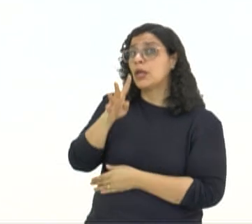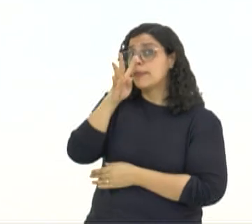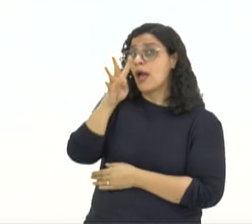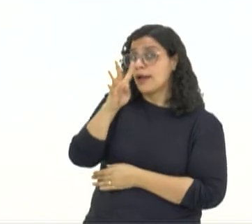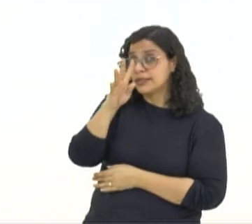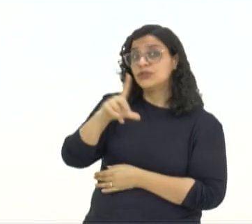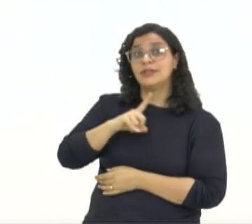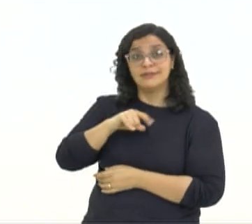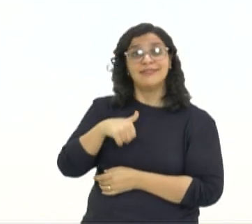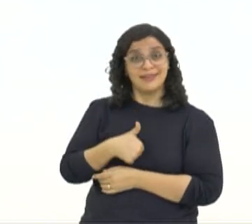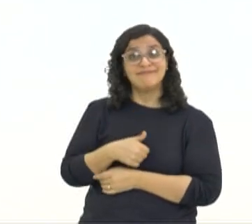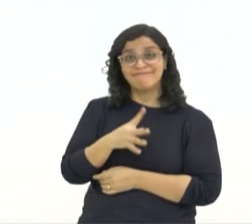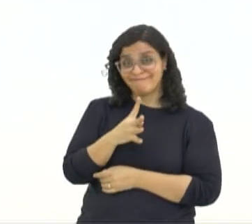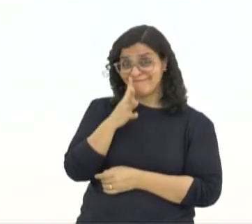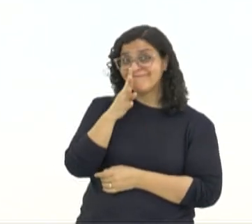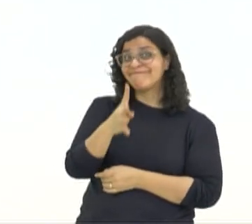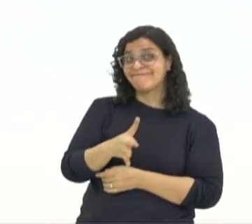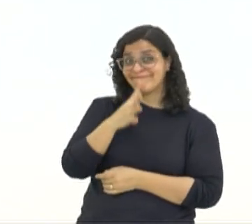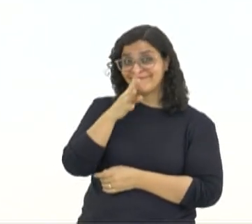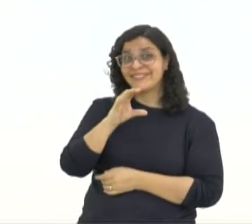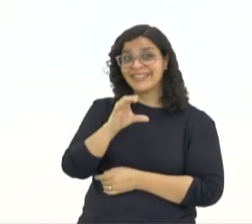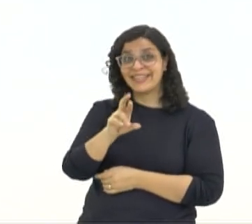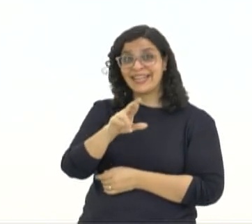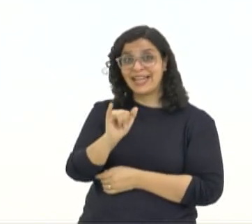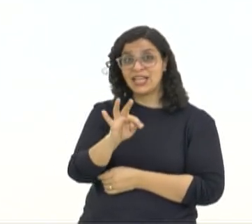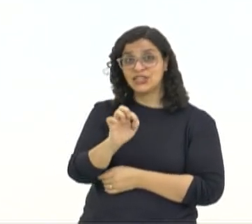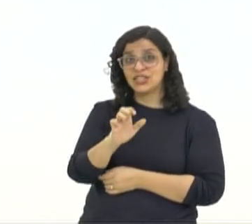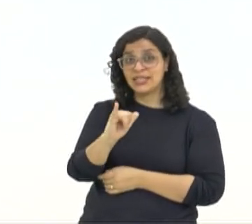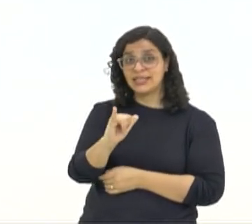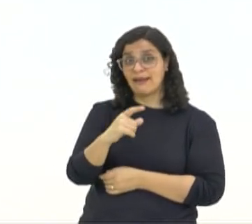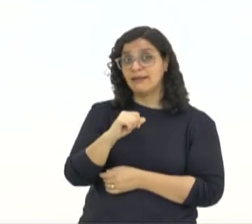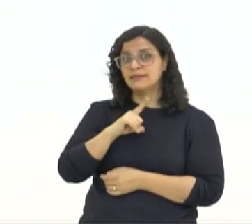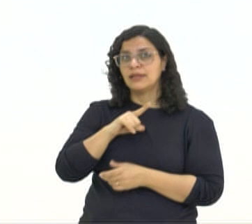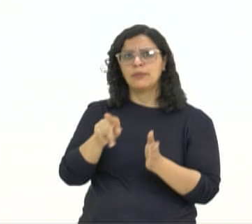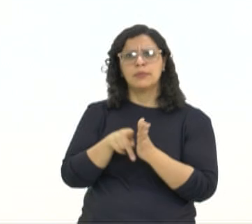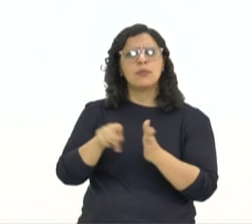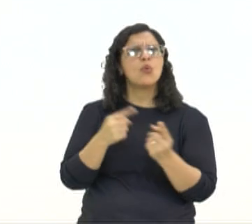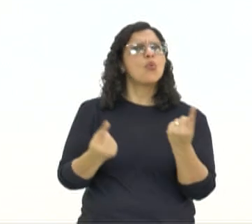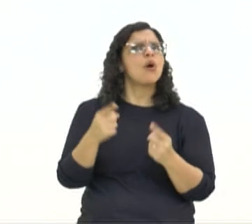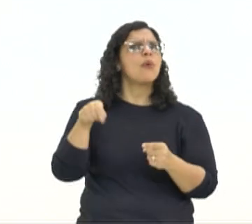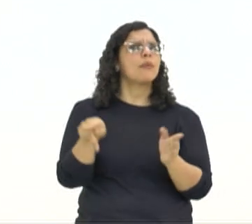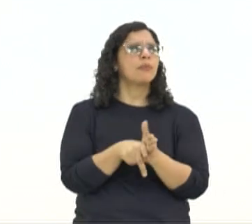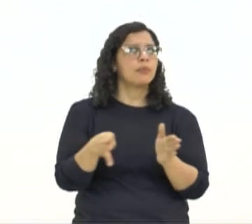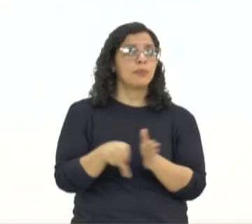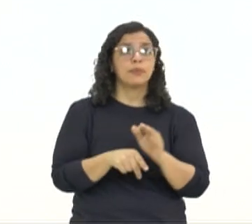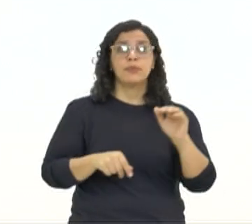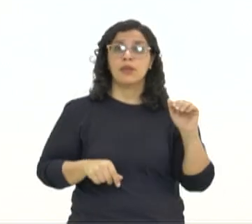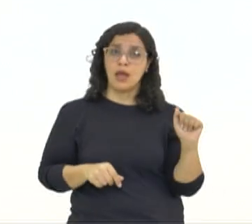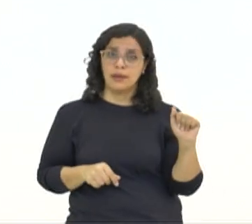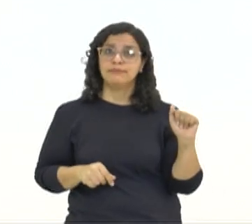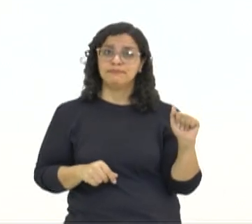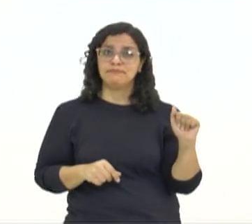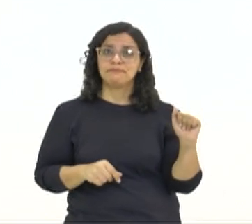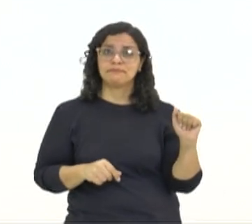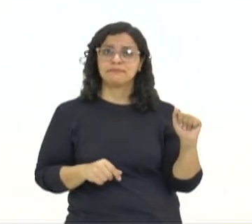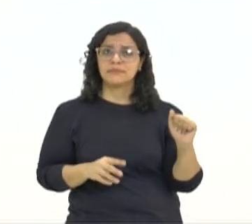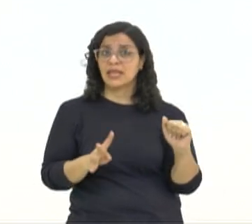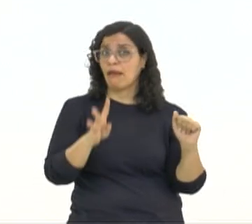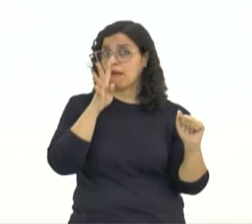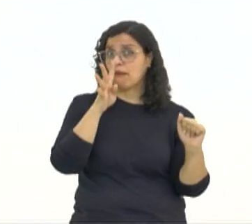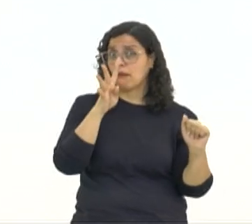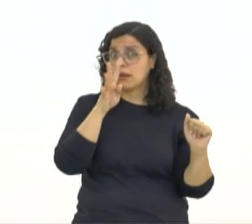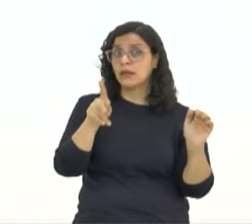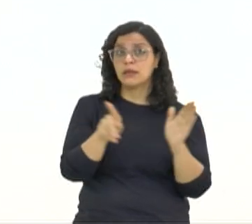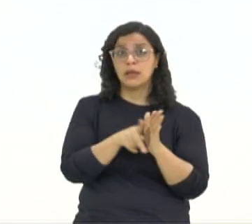Então, ela tem uma crítica ali. Que crítica é essa, né? Qual é? Será que é letra A, crítica